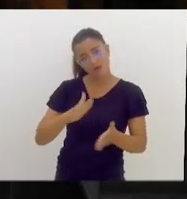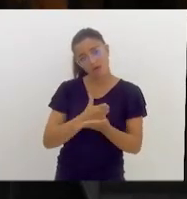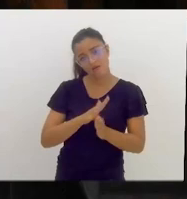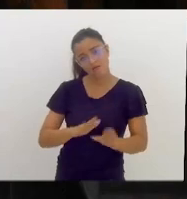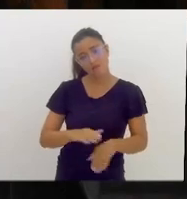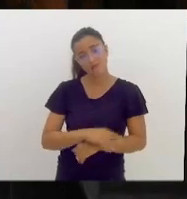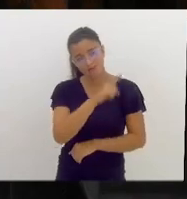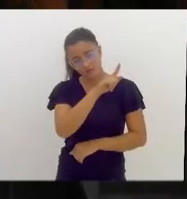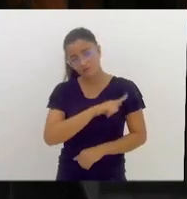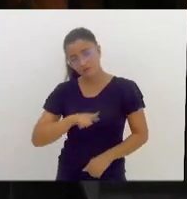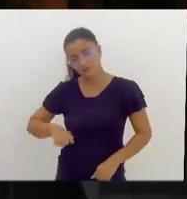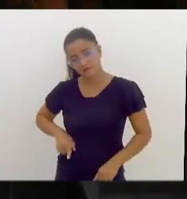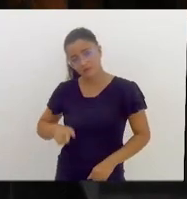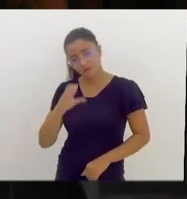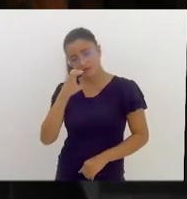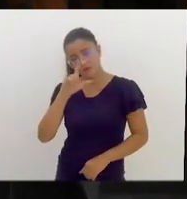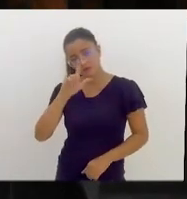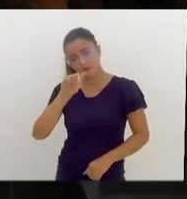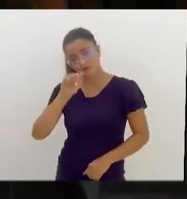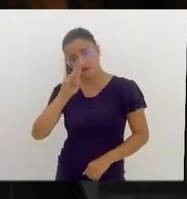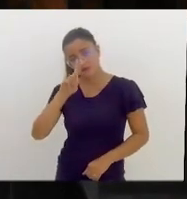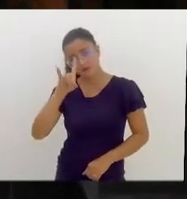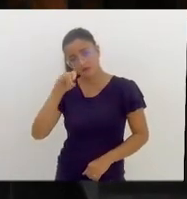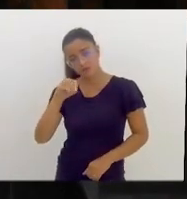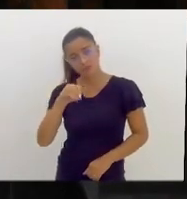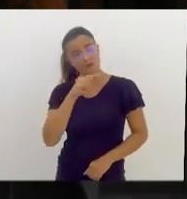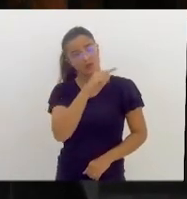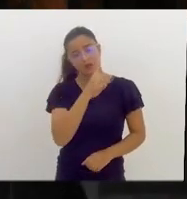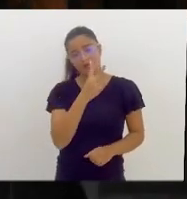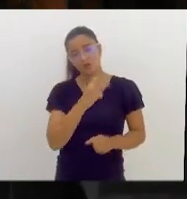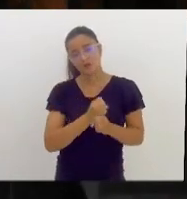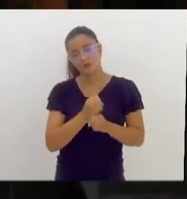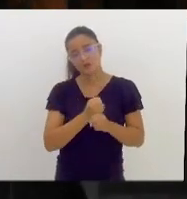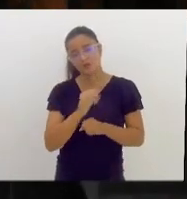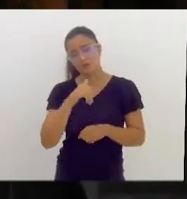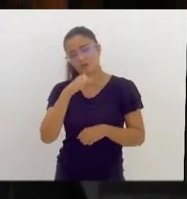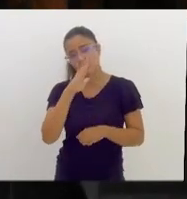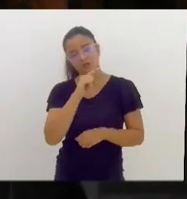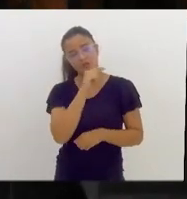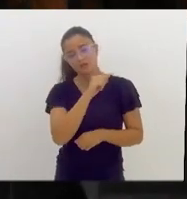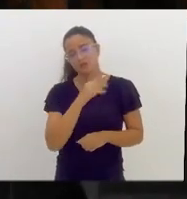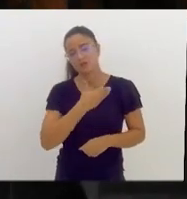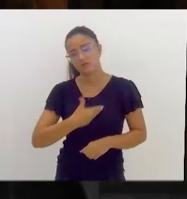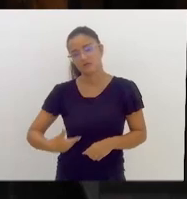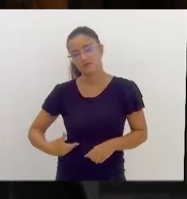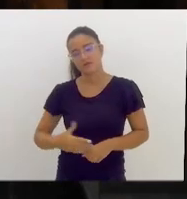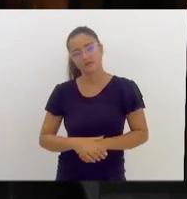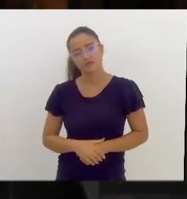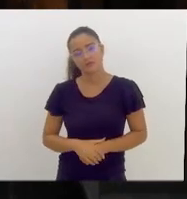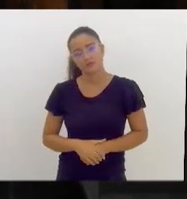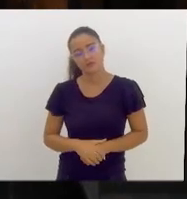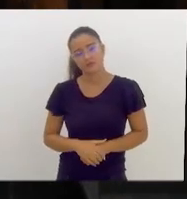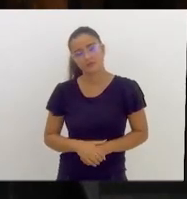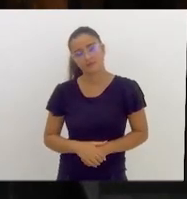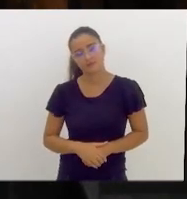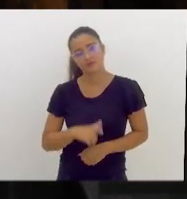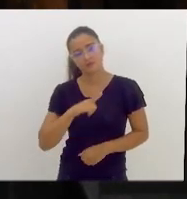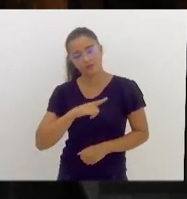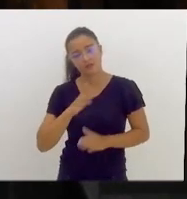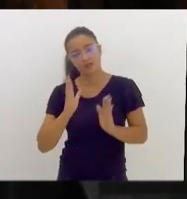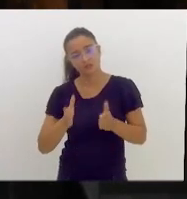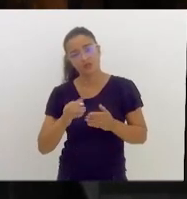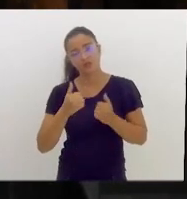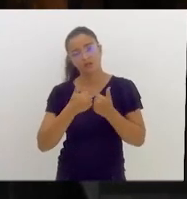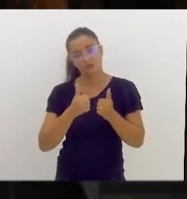já está há mais de 2 anos no governo. Nesse período, foram 3 secretários de transporte diferentes e